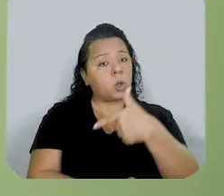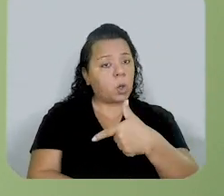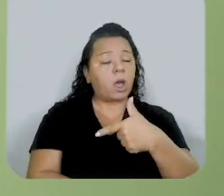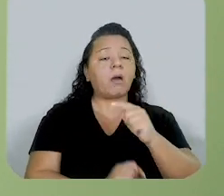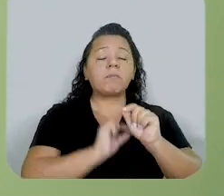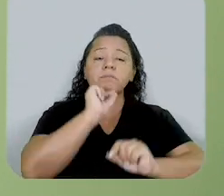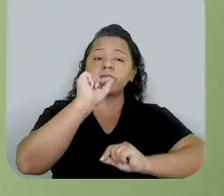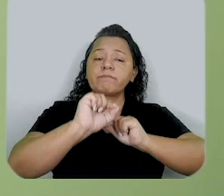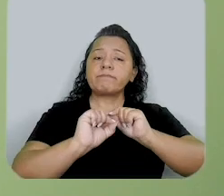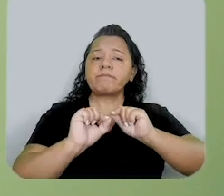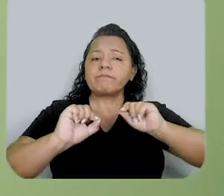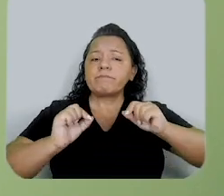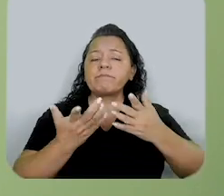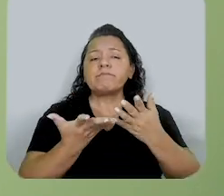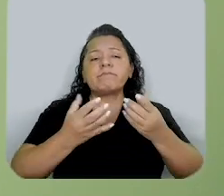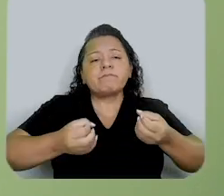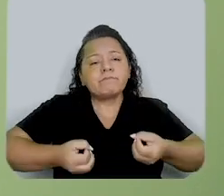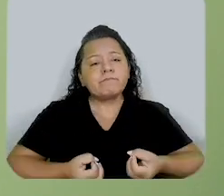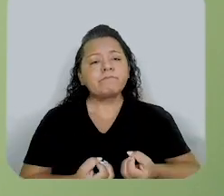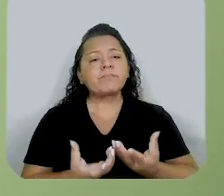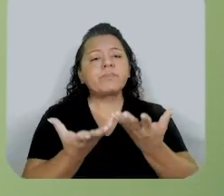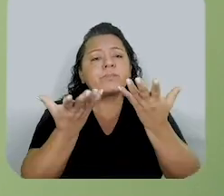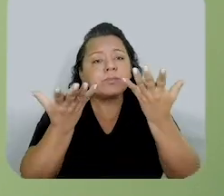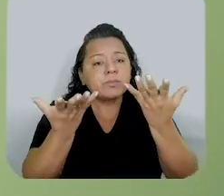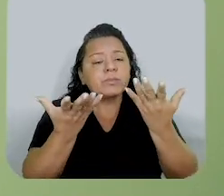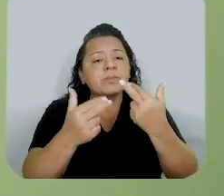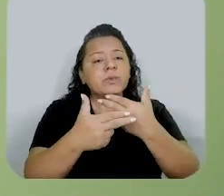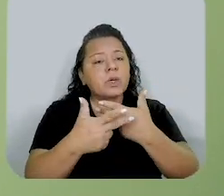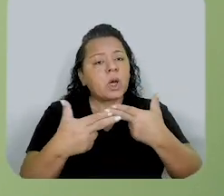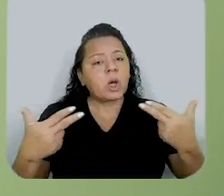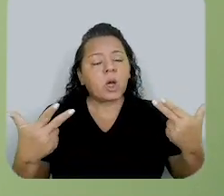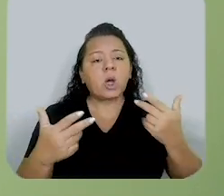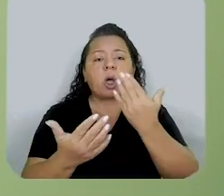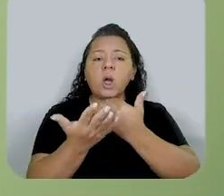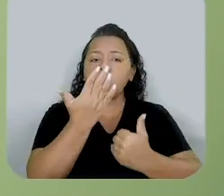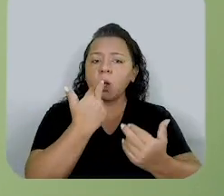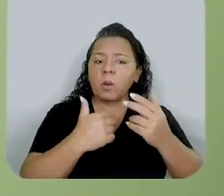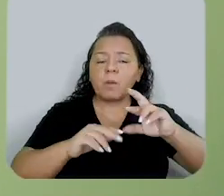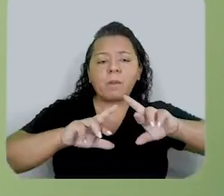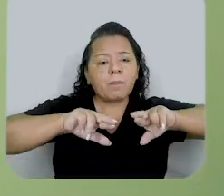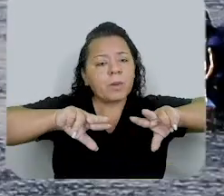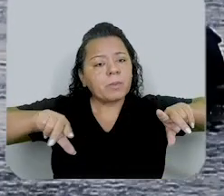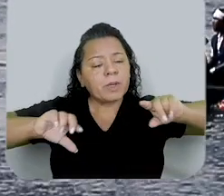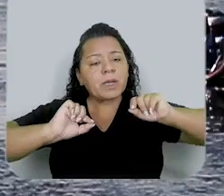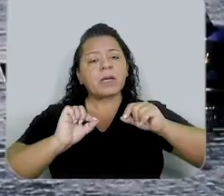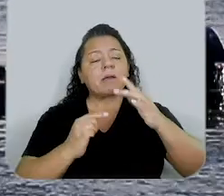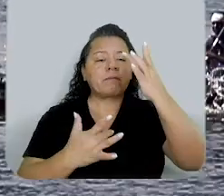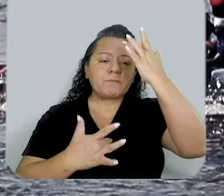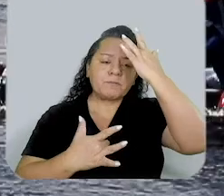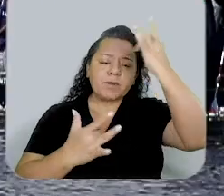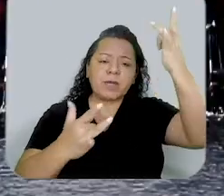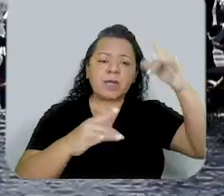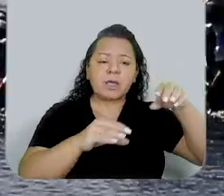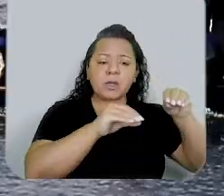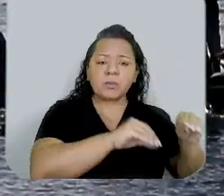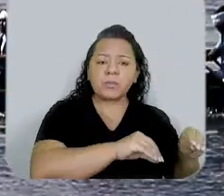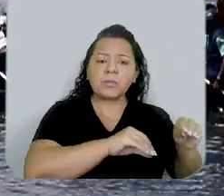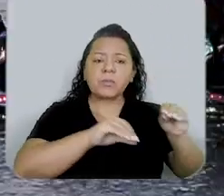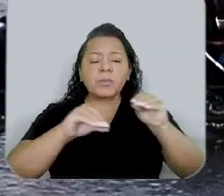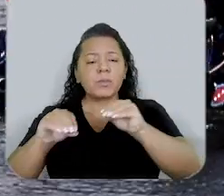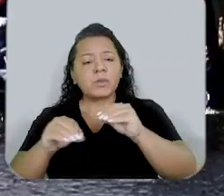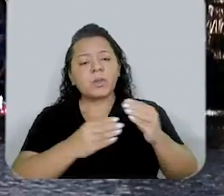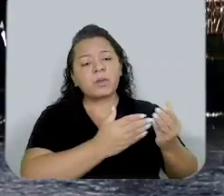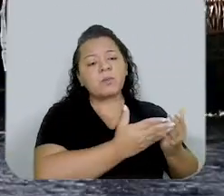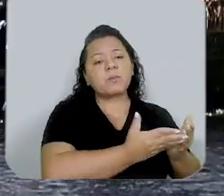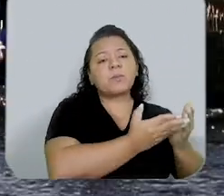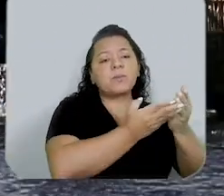festividade, ela utiliza dos seus rios para levar a fé, para se deslocar. E as pessoas, não